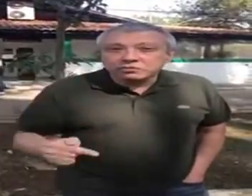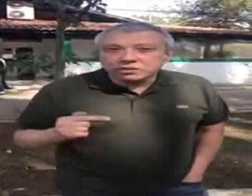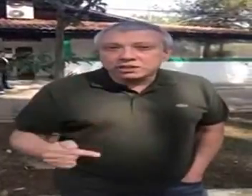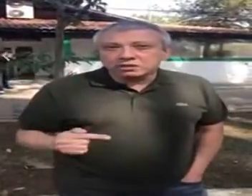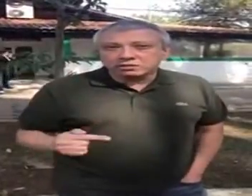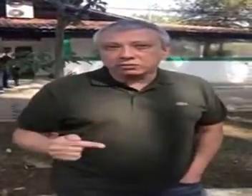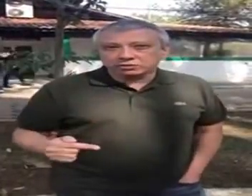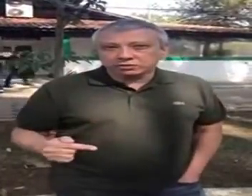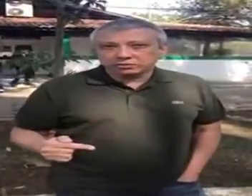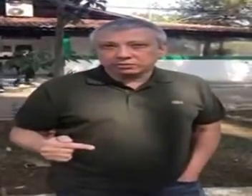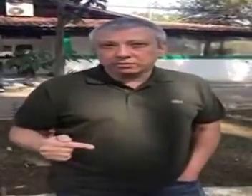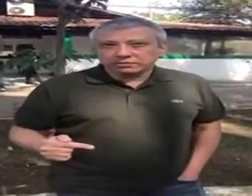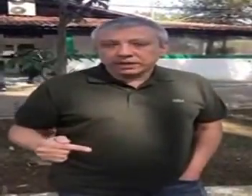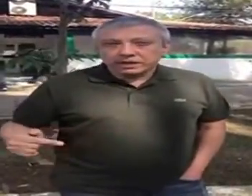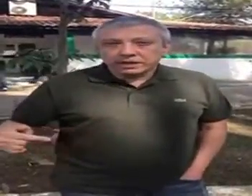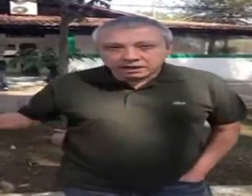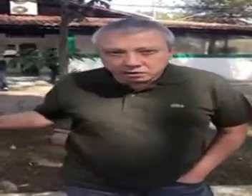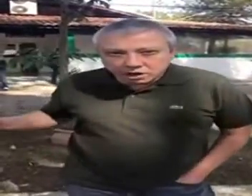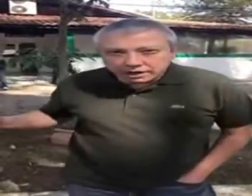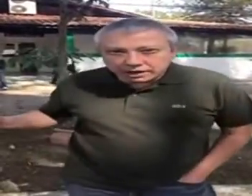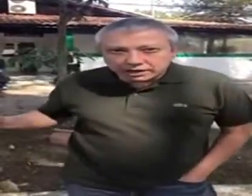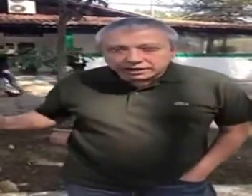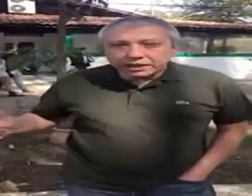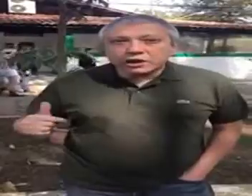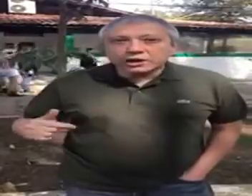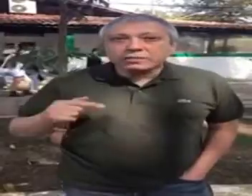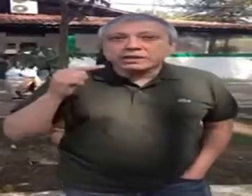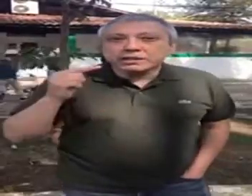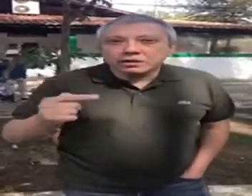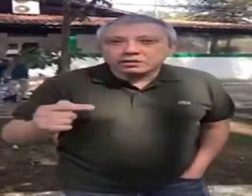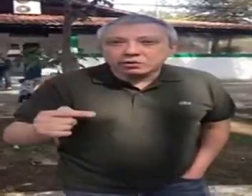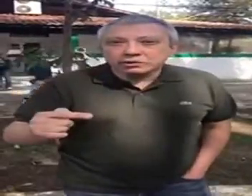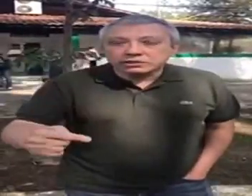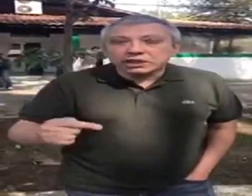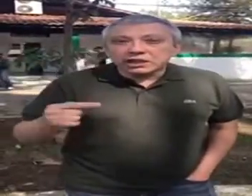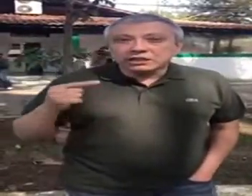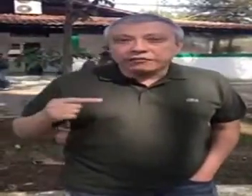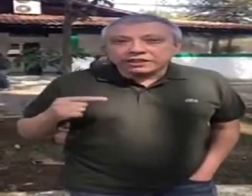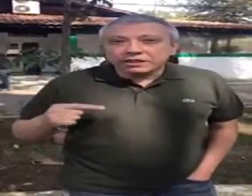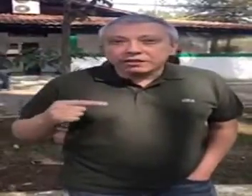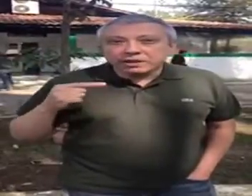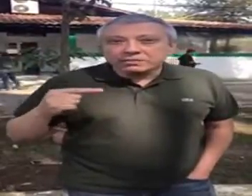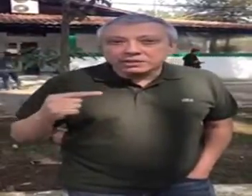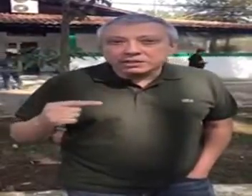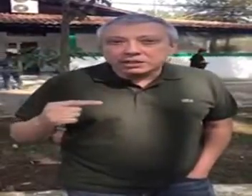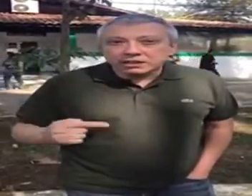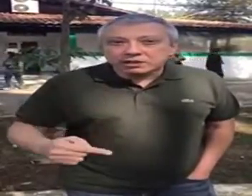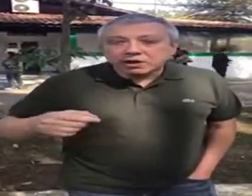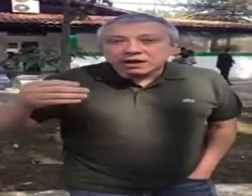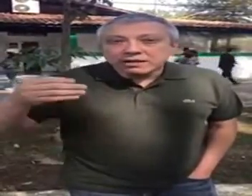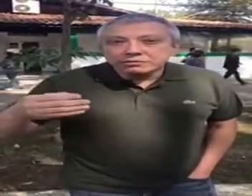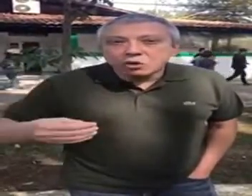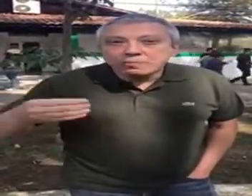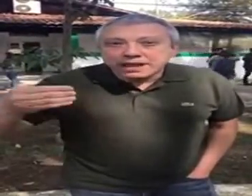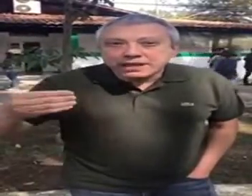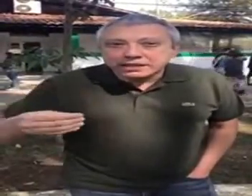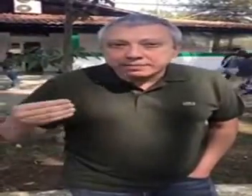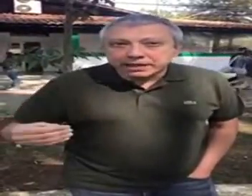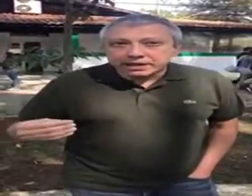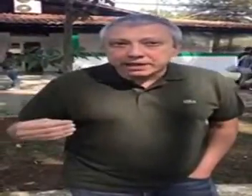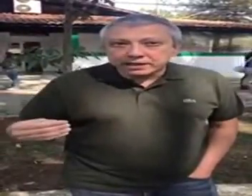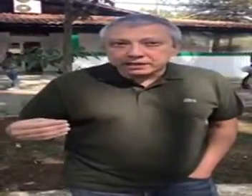foram seduzidos. E agora, na hora de prestar contas, de fazer uma administração